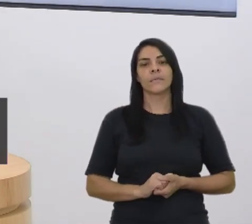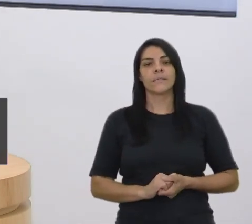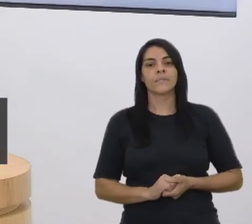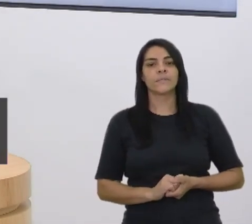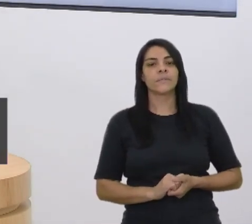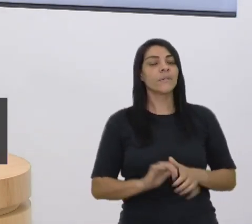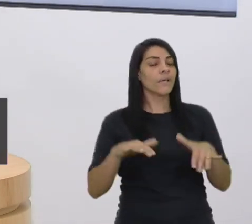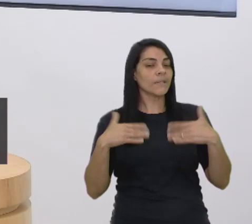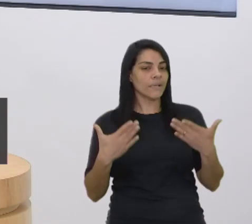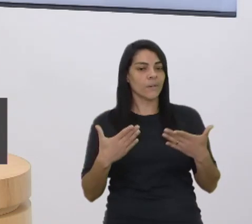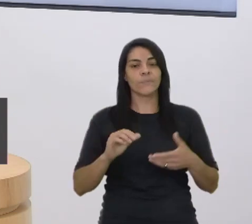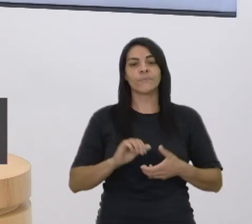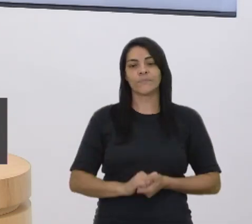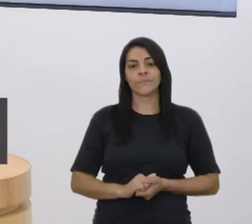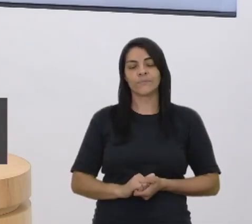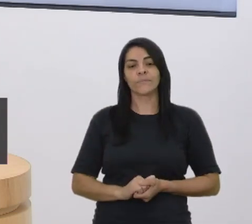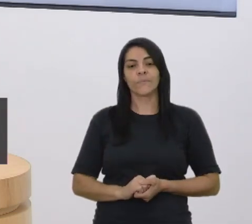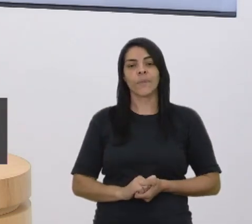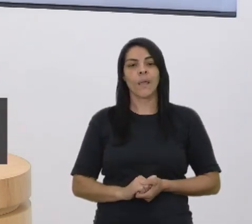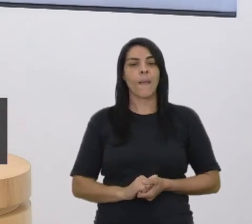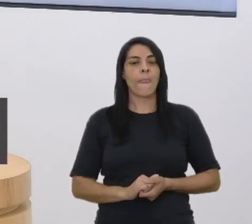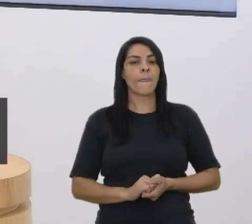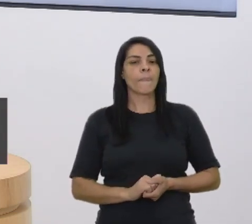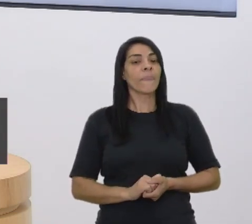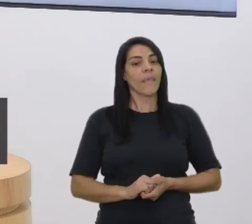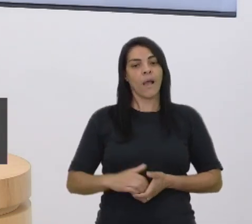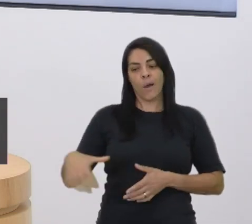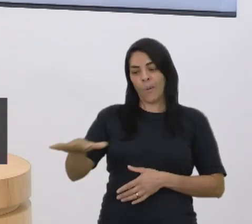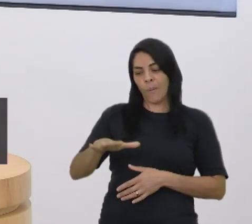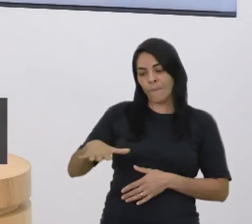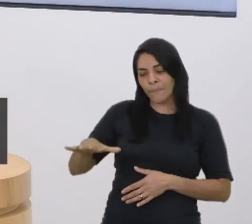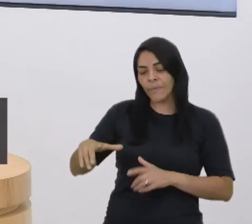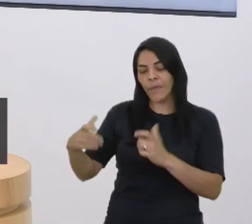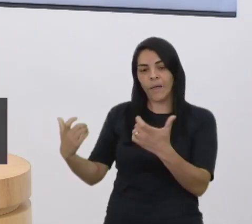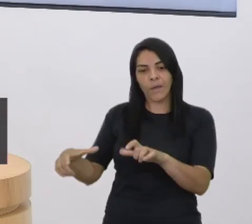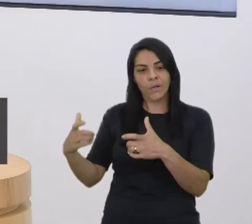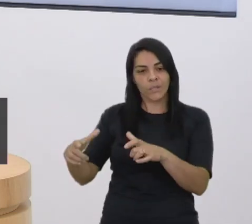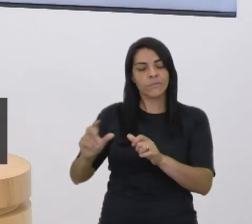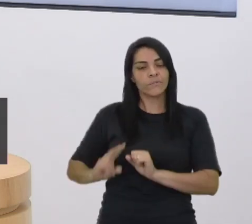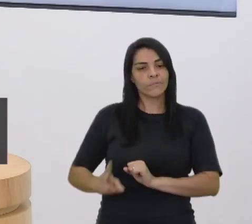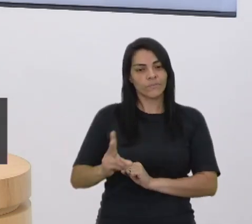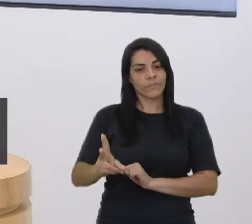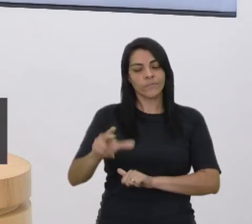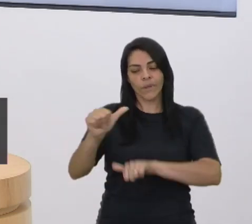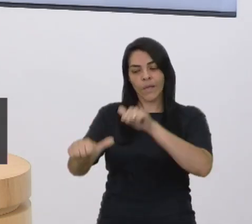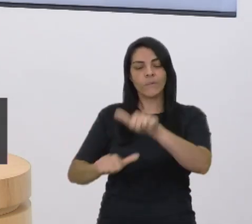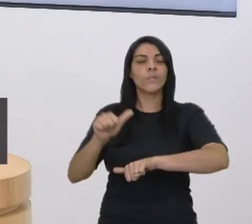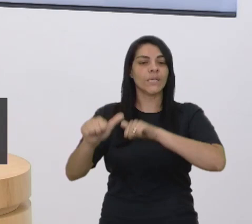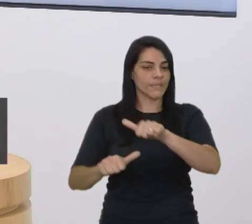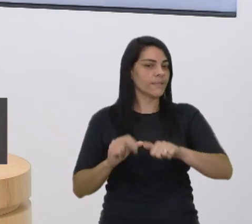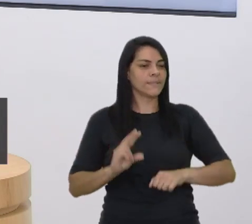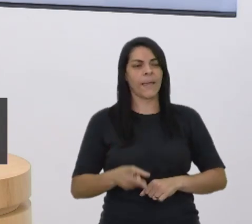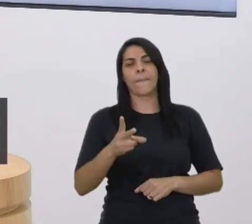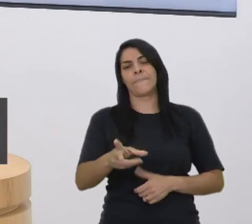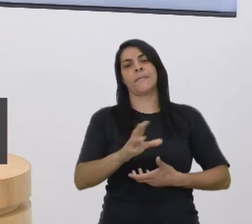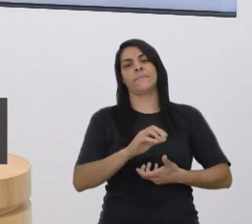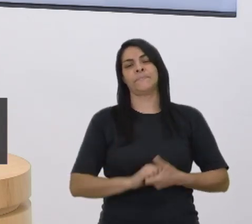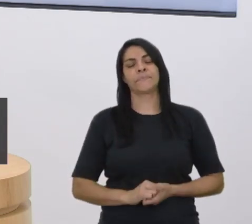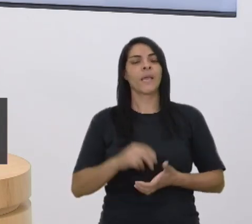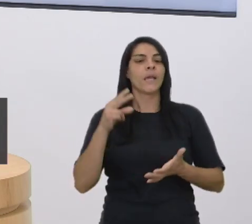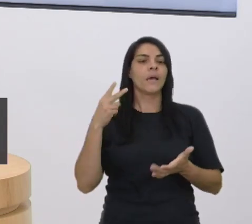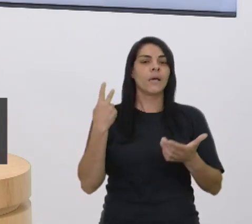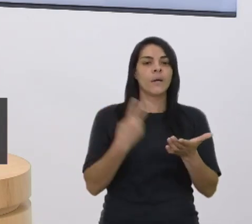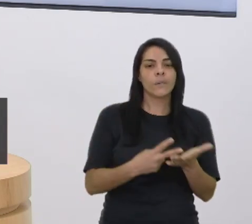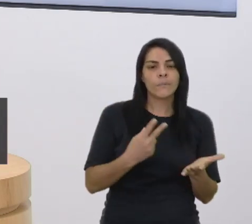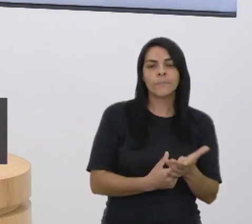é estático, mas no seguinte sentido, o ambiente, ele está em constante transformação. Né? Mesmo um